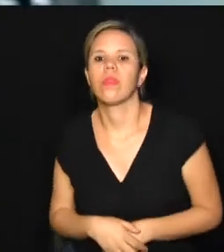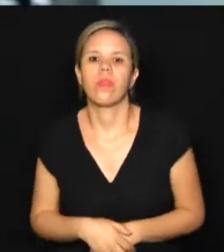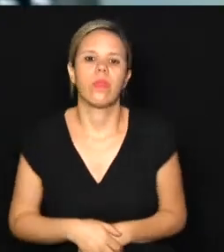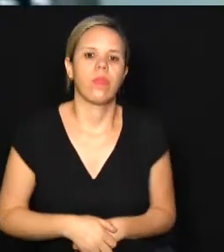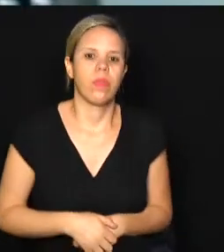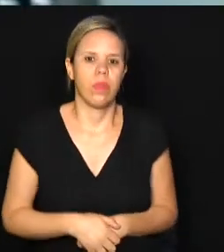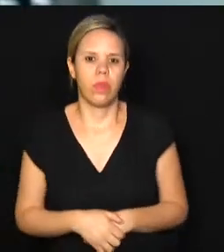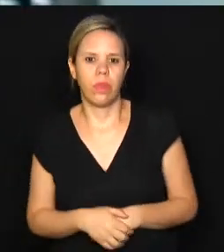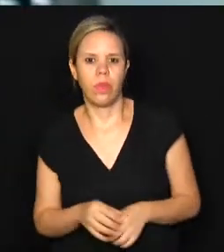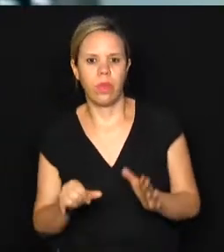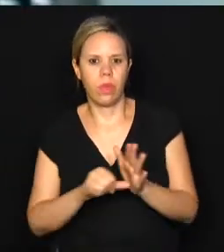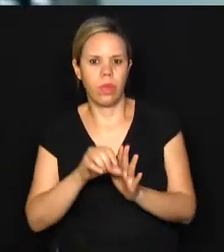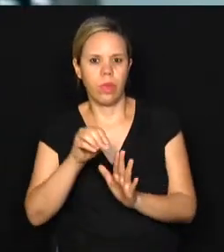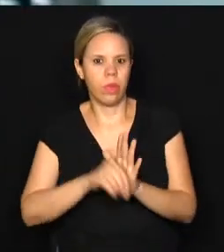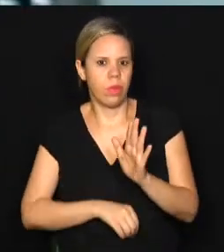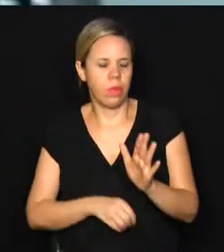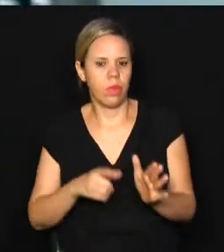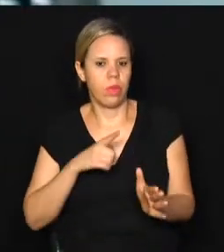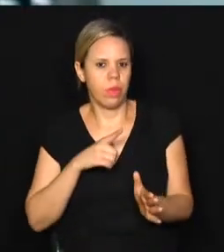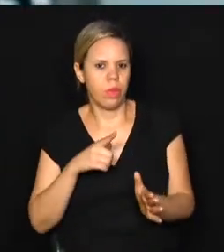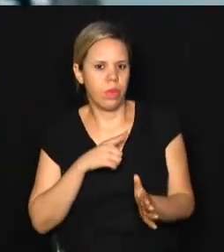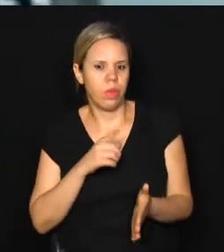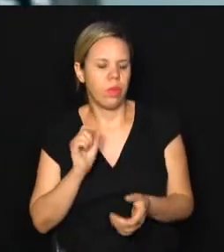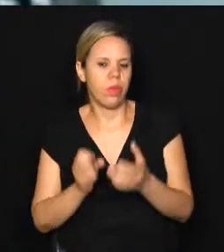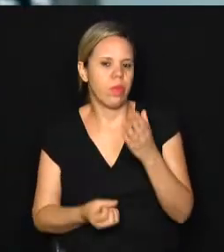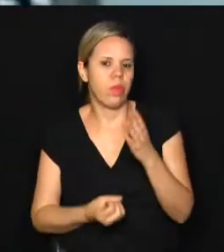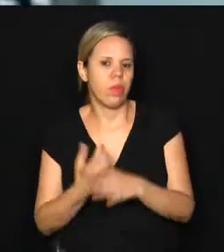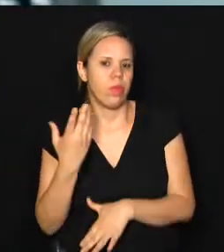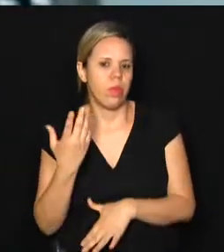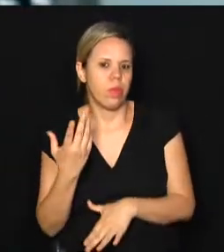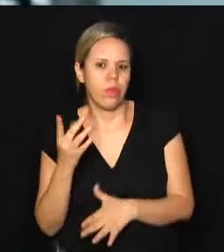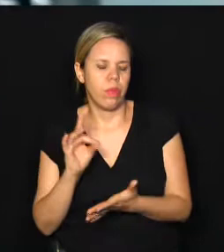Esse edital, ele tem vício de origem, ele